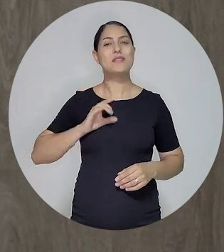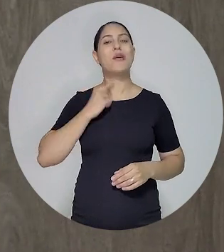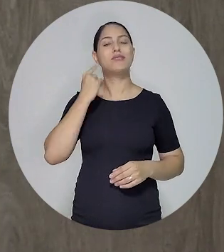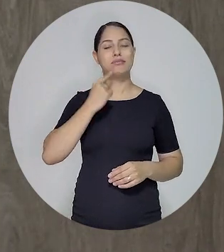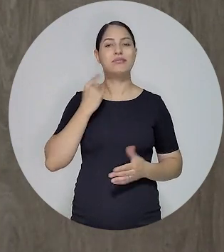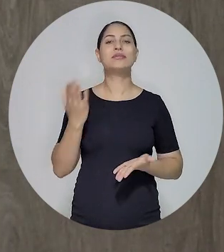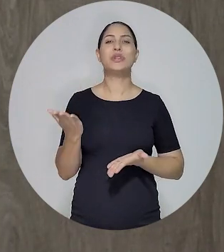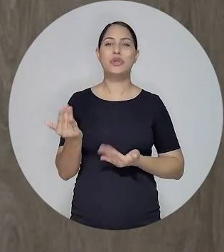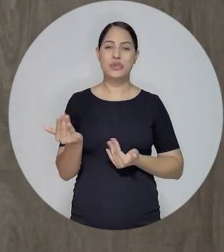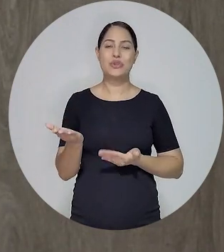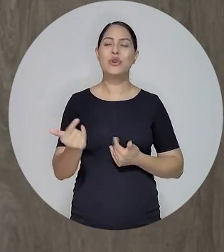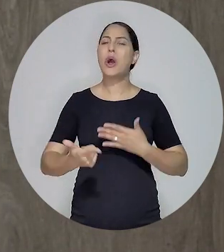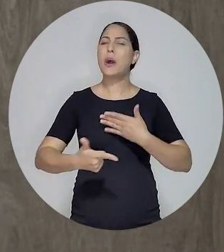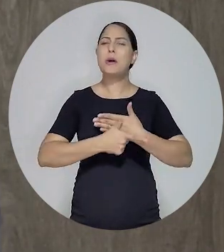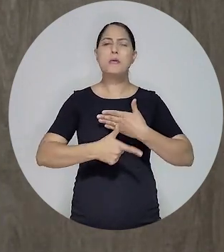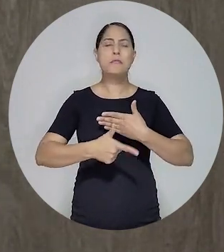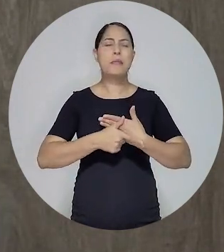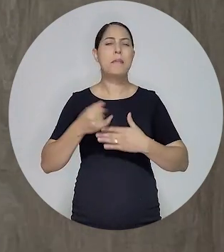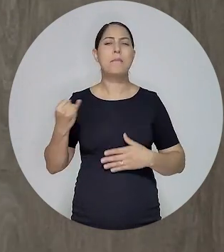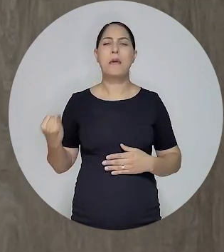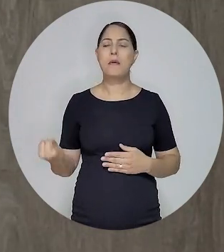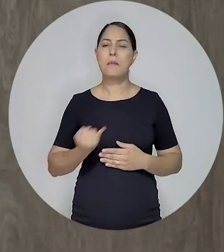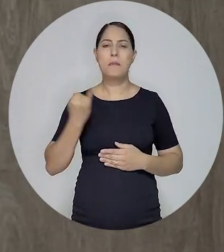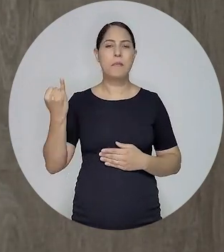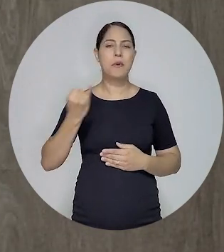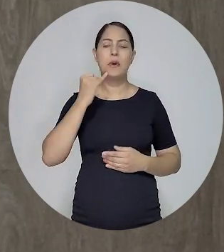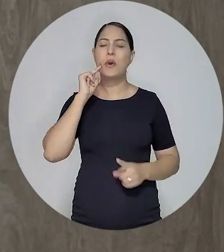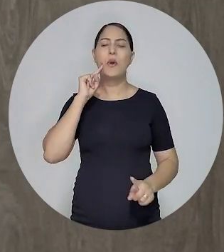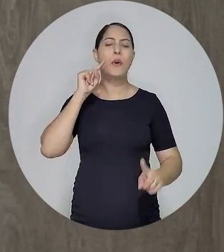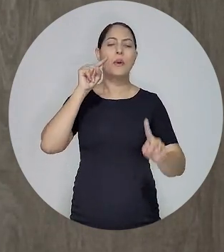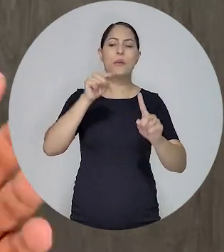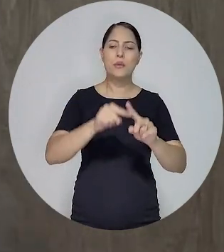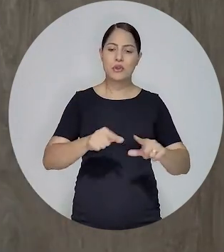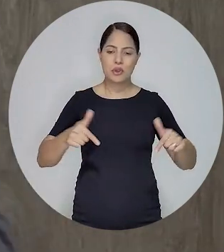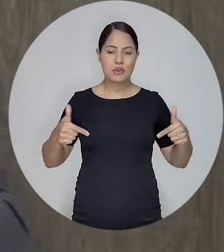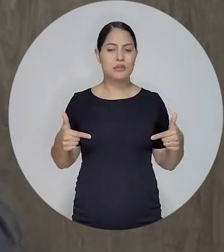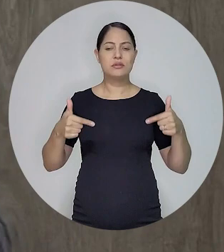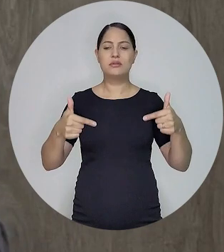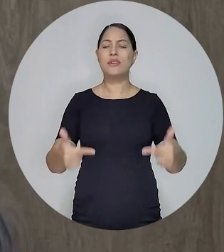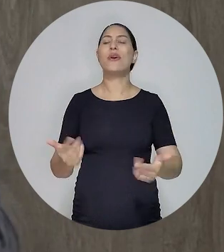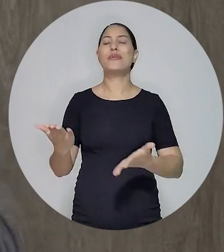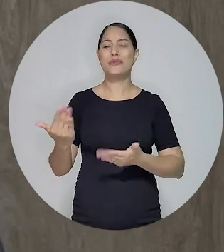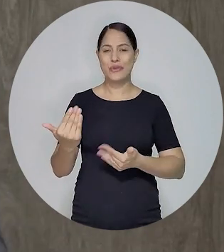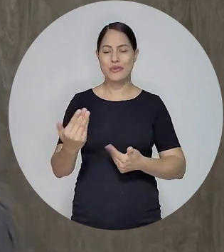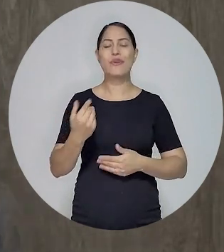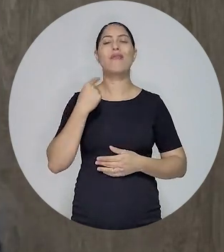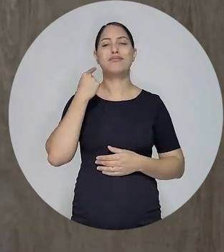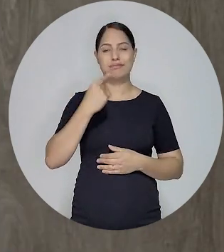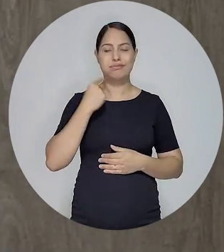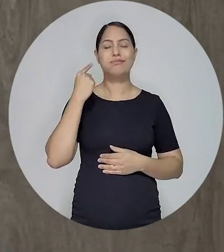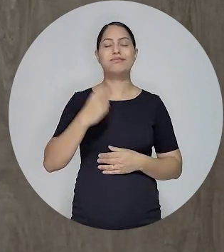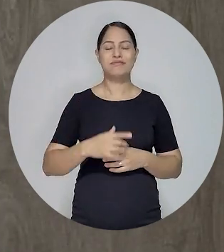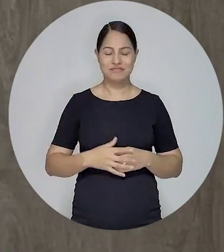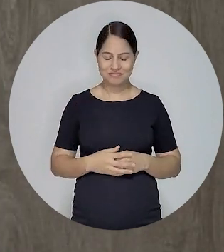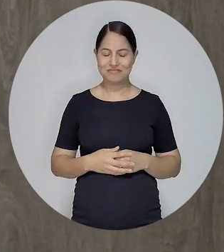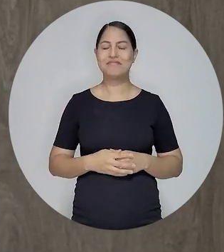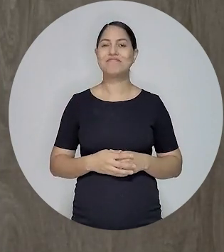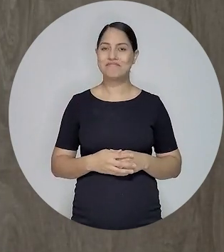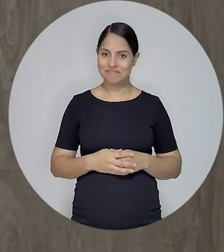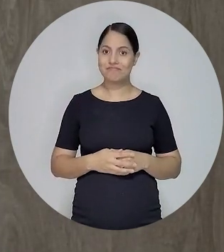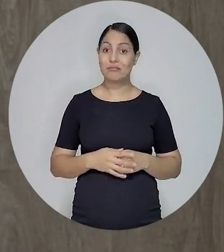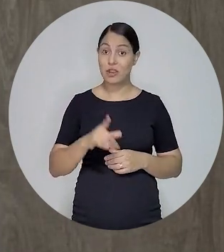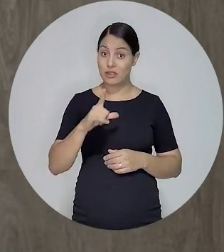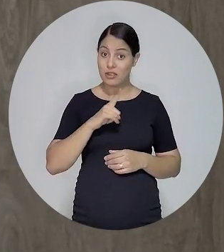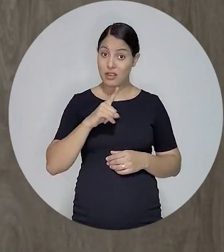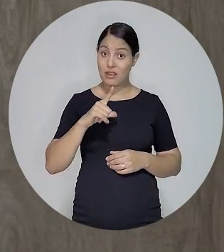Nacional da Advocacia Jovem tem como papel fundamental implementar e defender diretrizes voltadas para a jovem